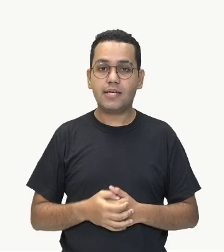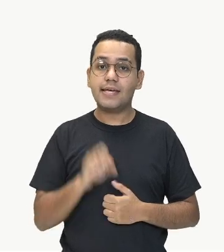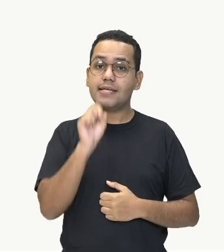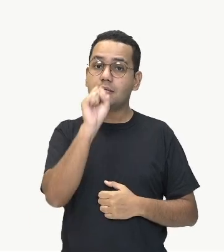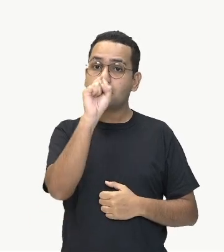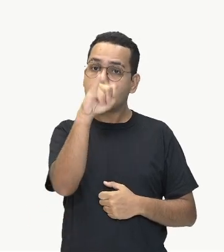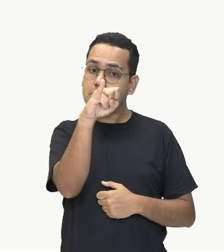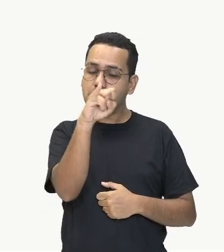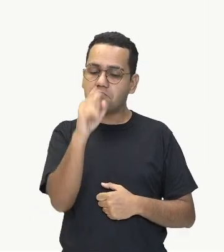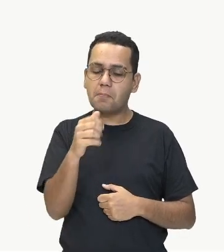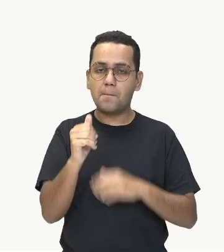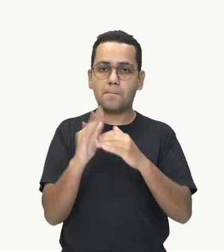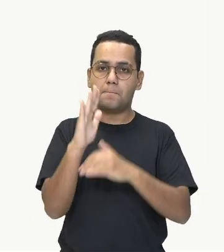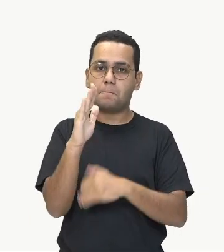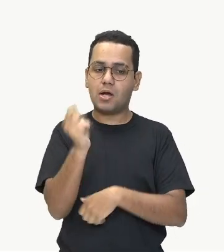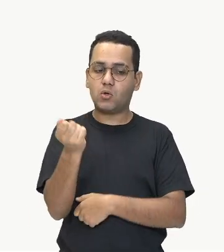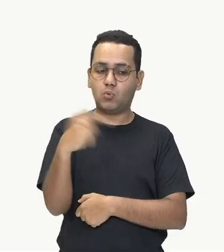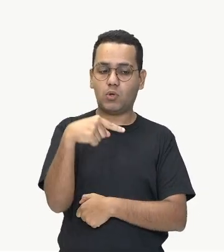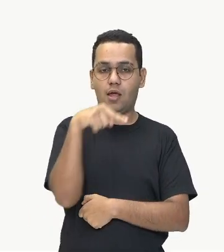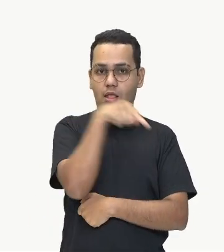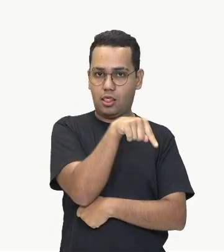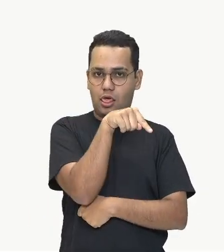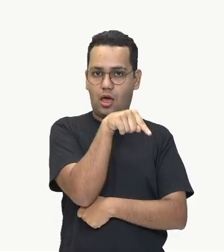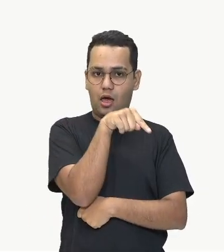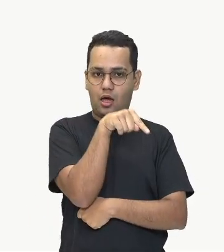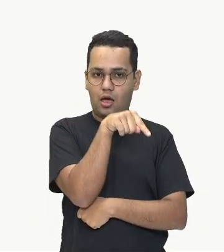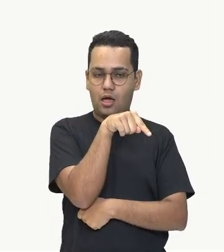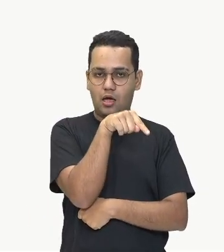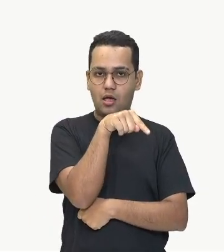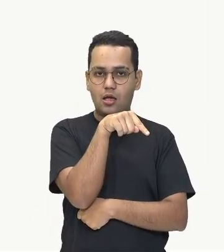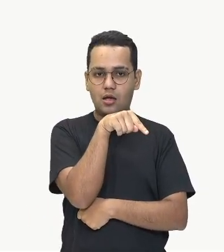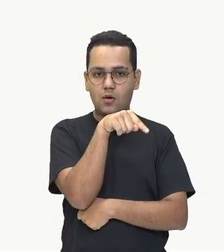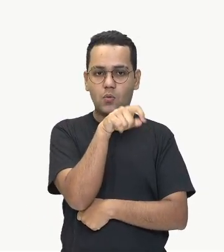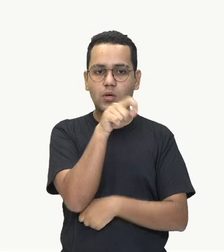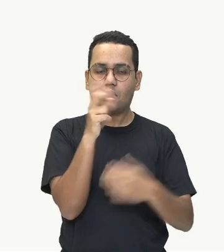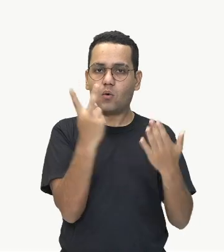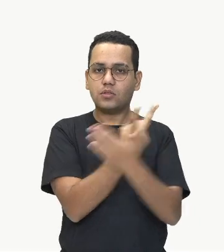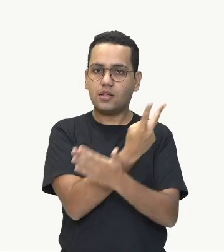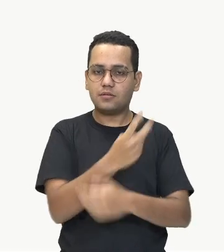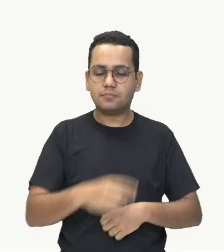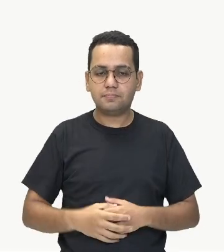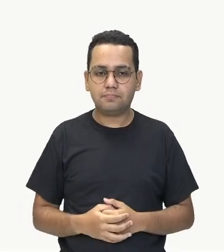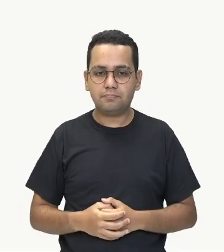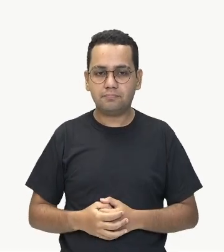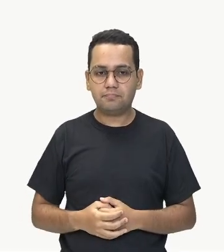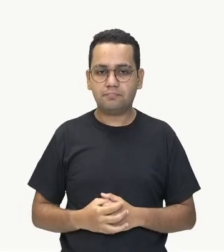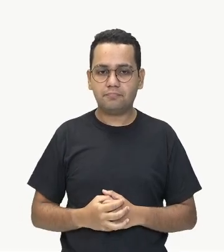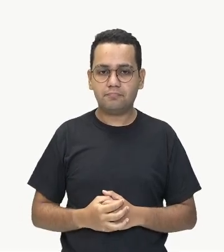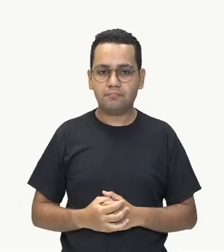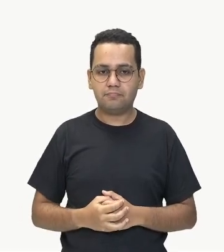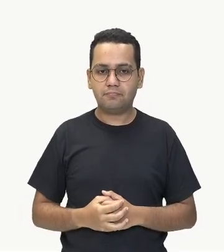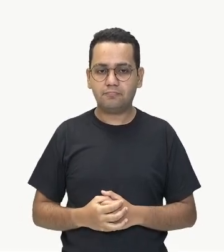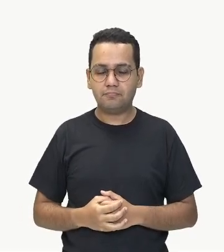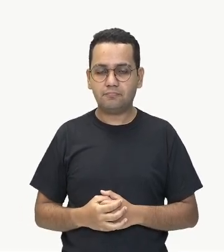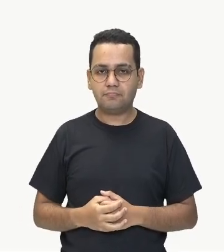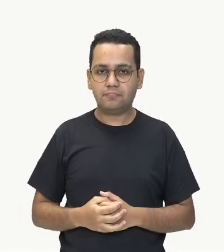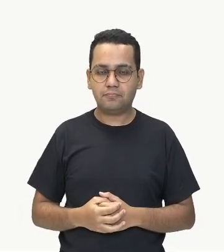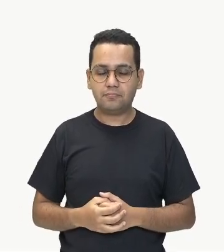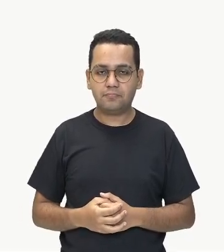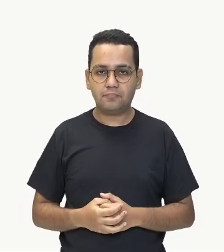outro que por não ter sinal Ele é positivo nós teremos uma um valor